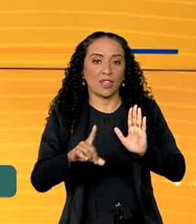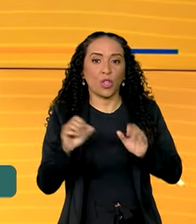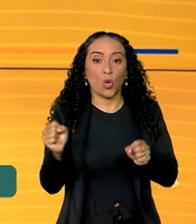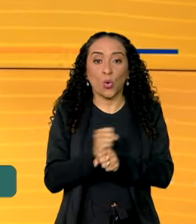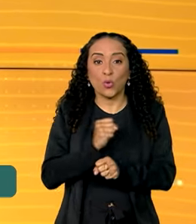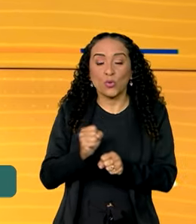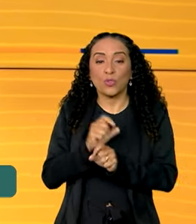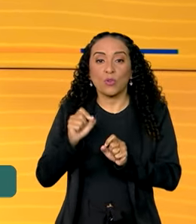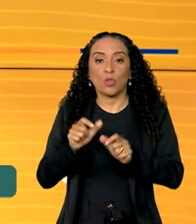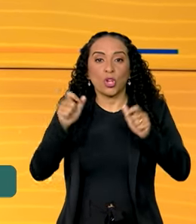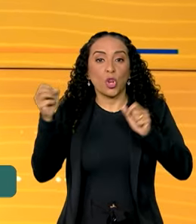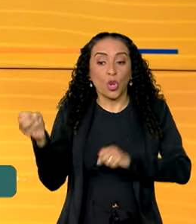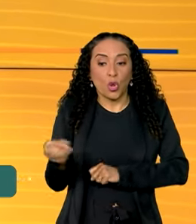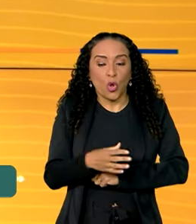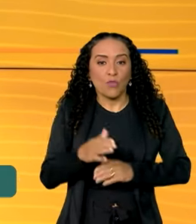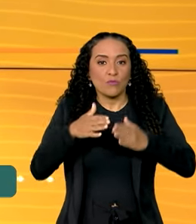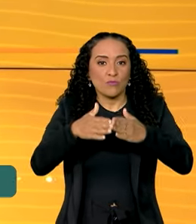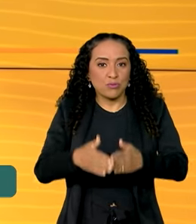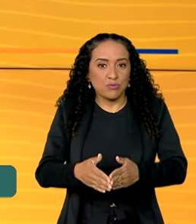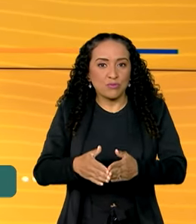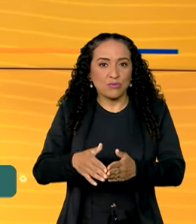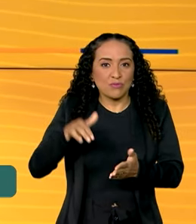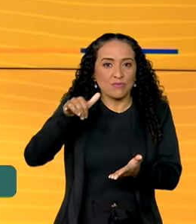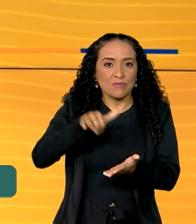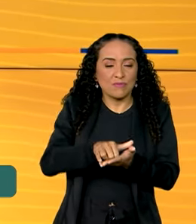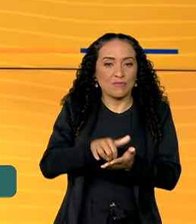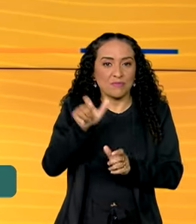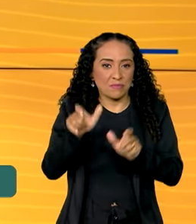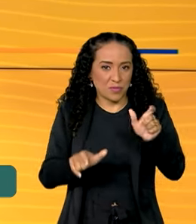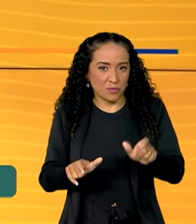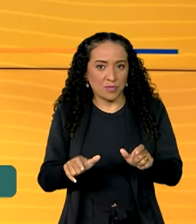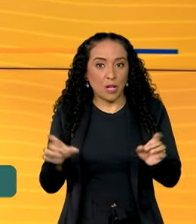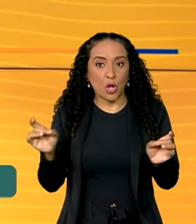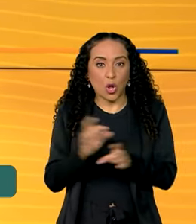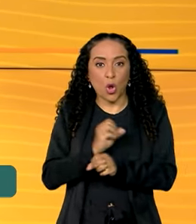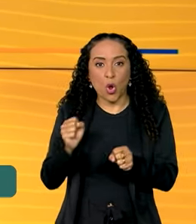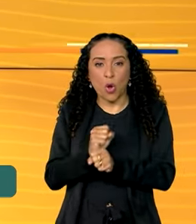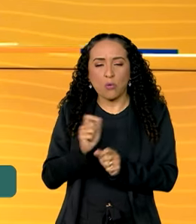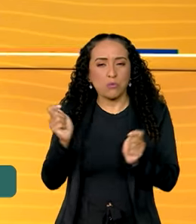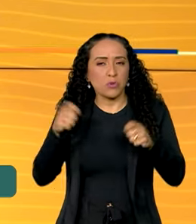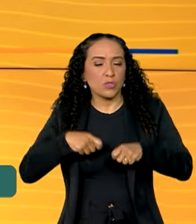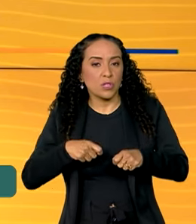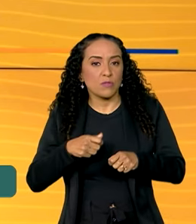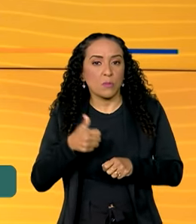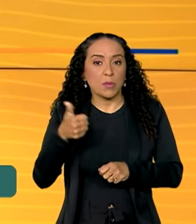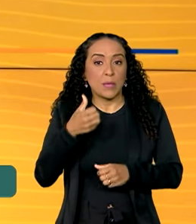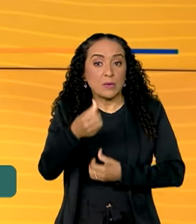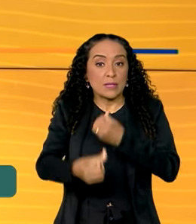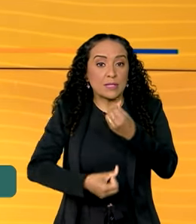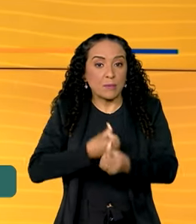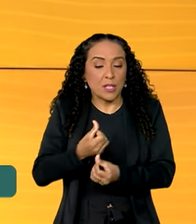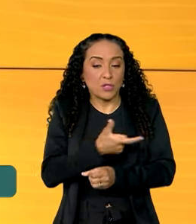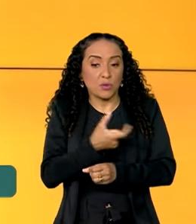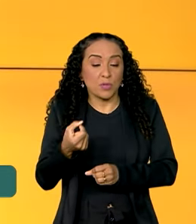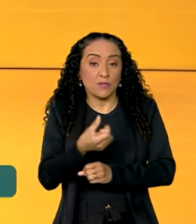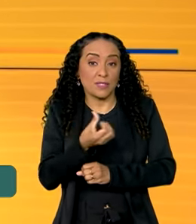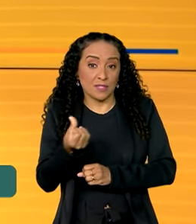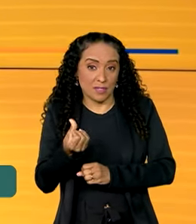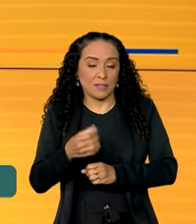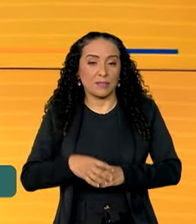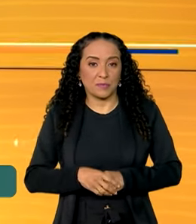construção de um novo terminal de passageiros a conclusão das obras Está prevista para o primeiro semestre de